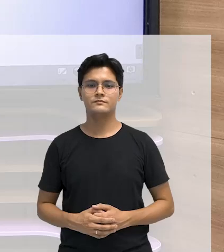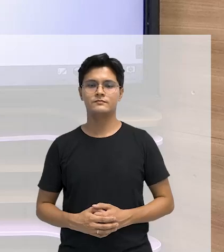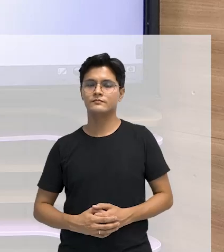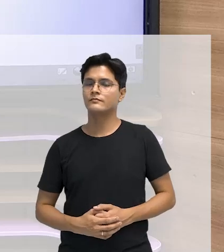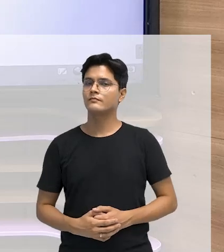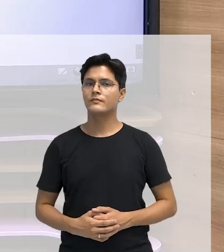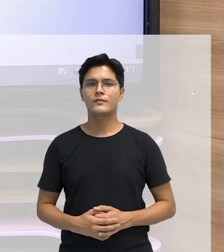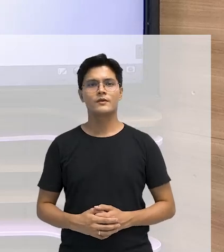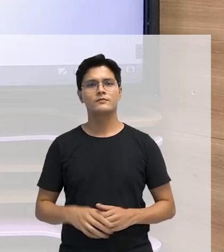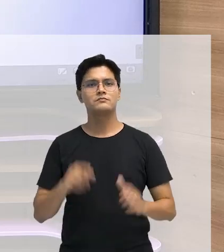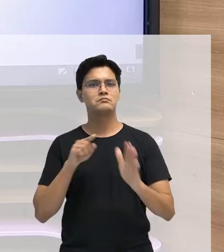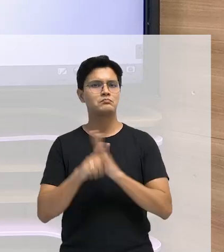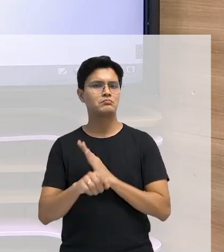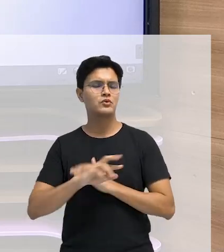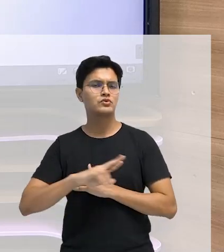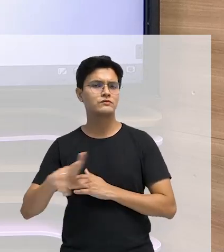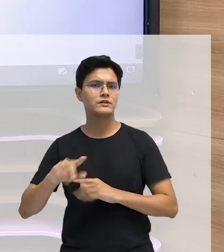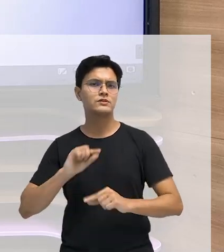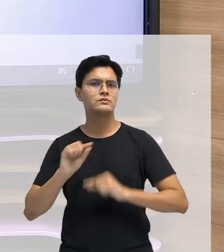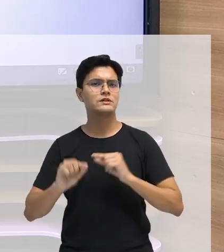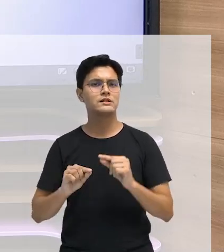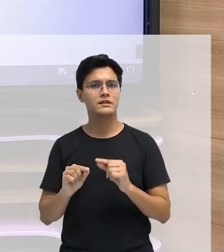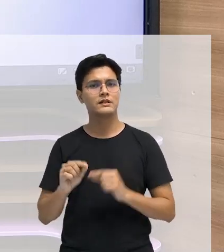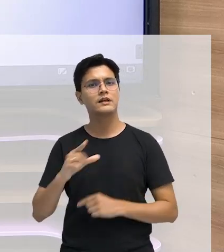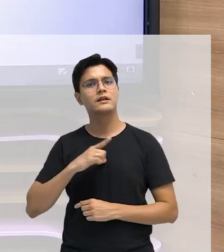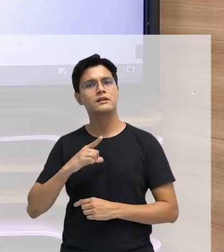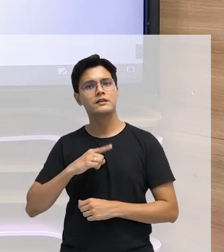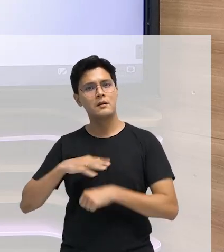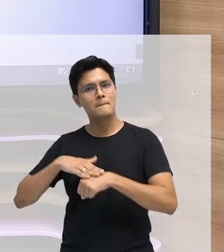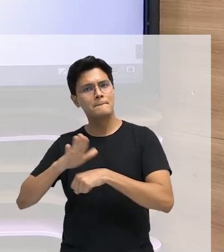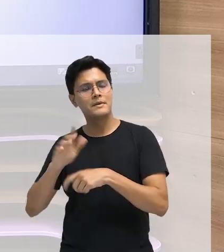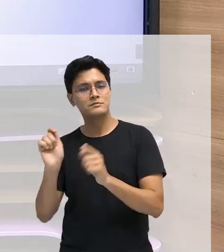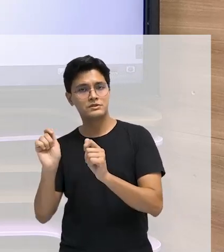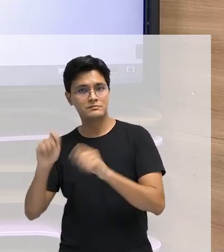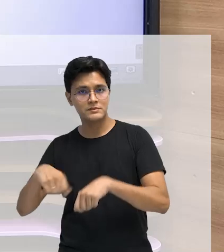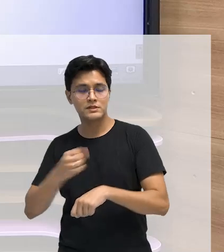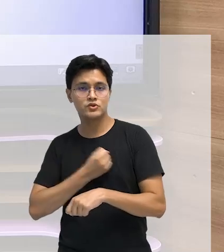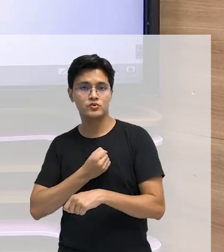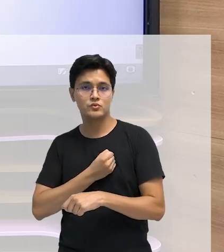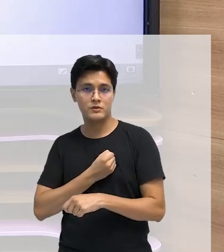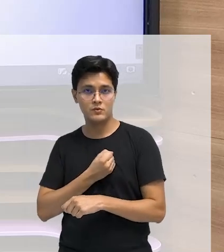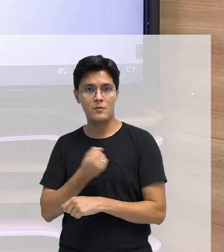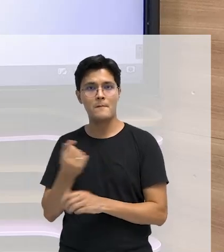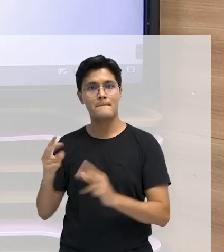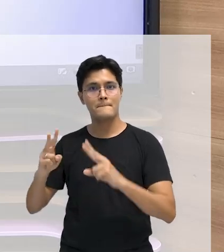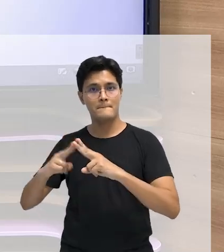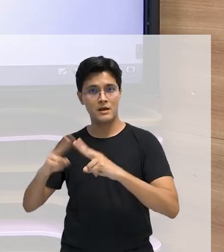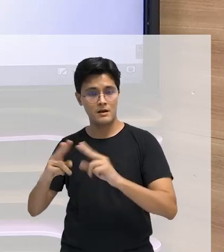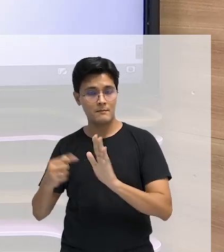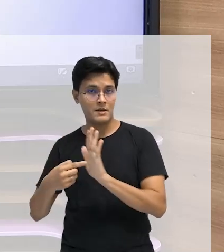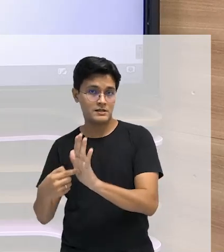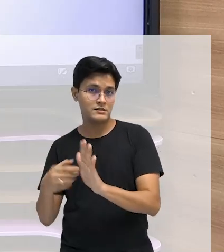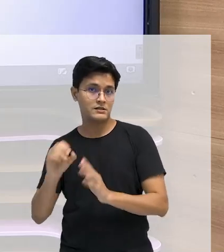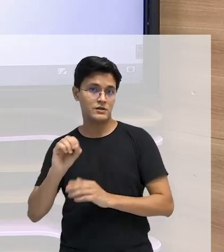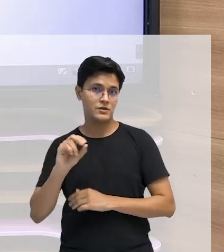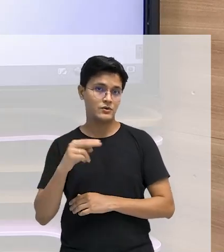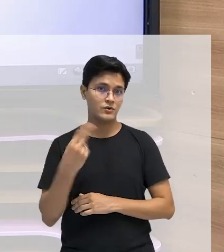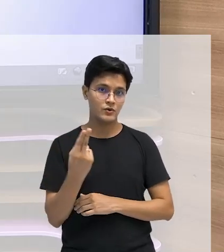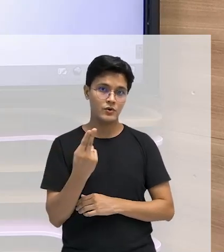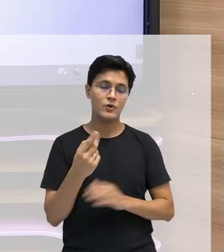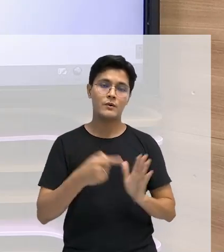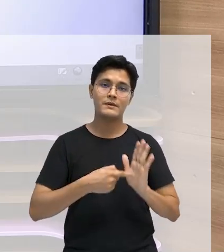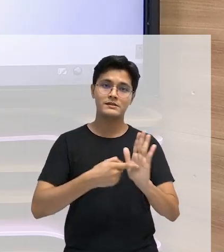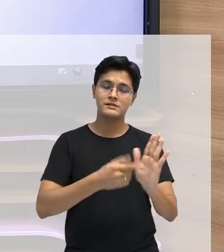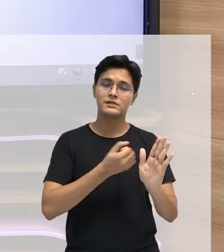melhor, vou mudar a pergunta. Será que eu tenho mais chance de tirar um número par ou de tirar um número